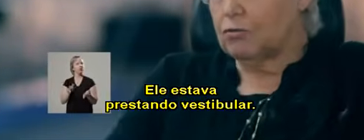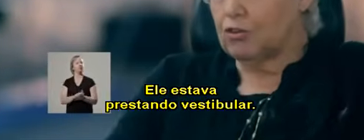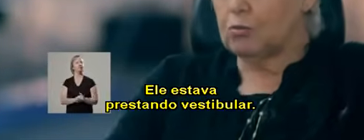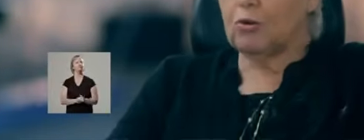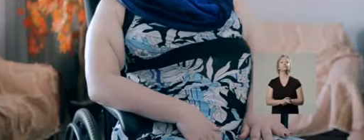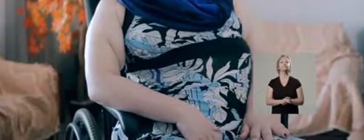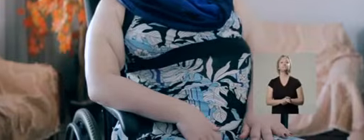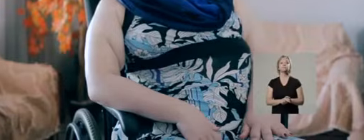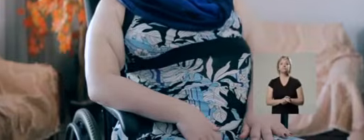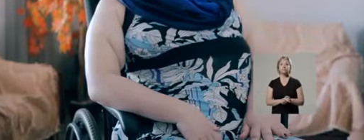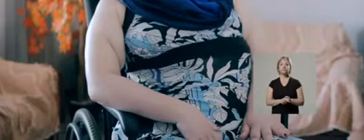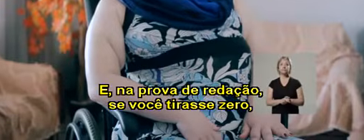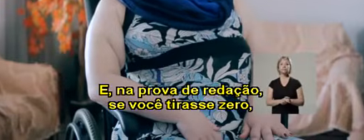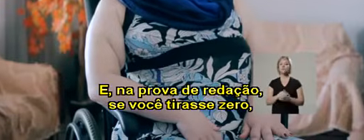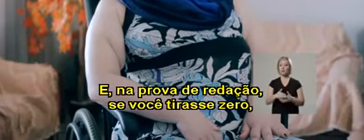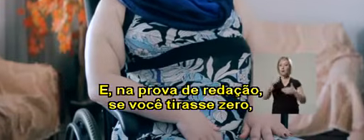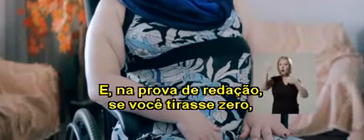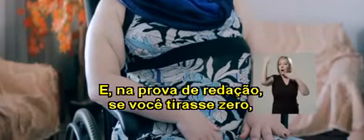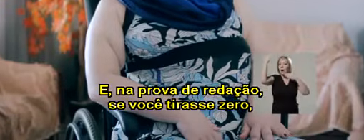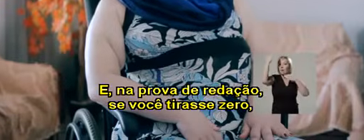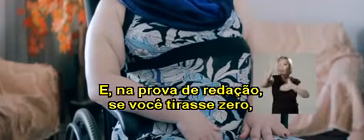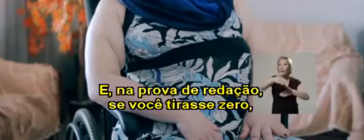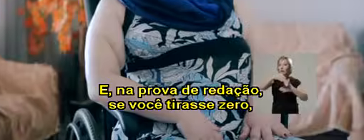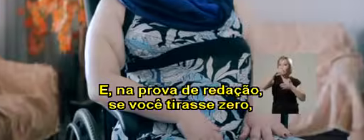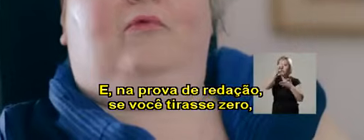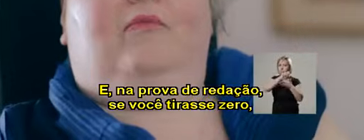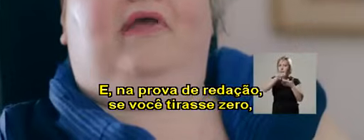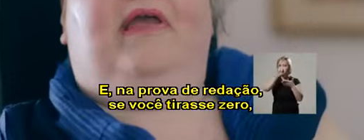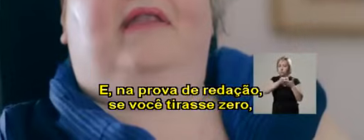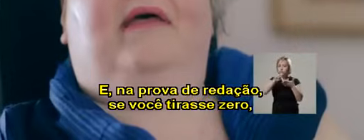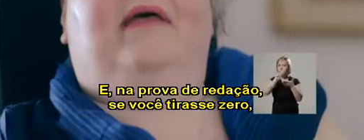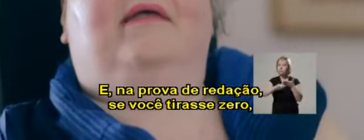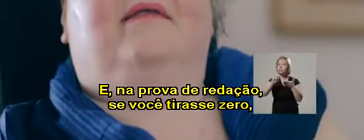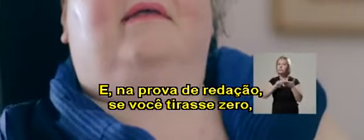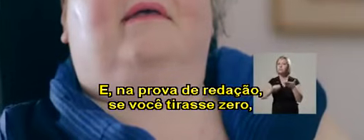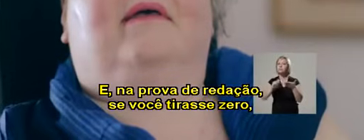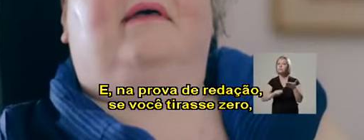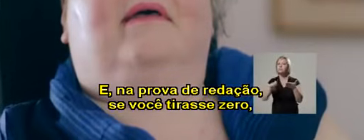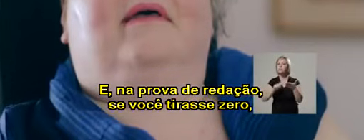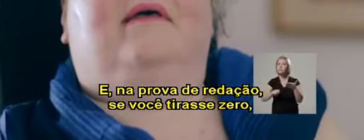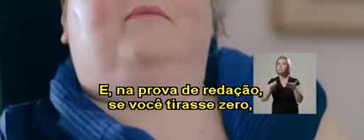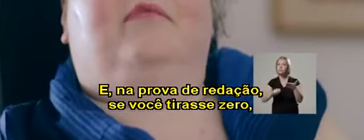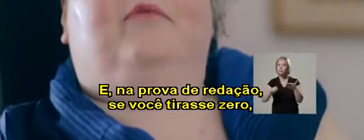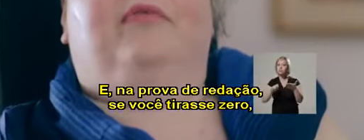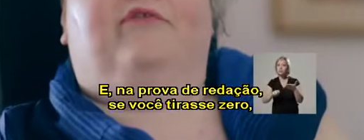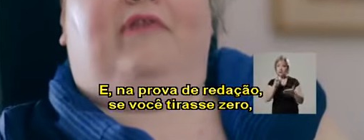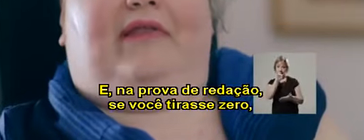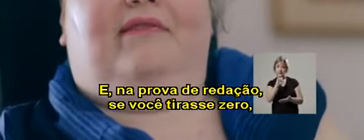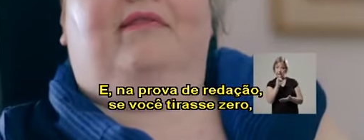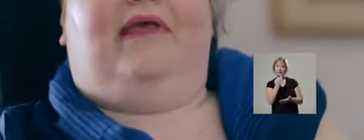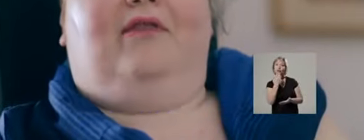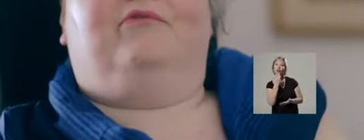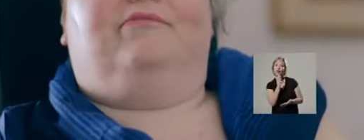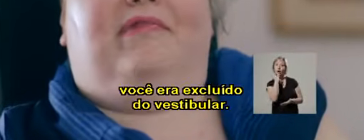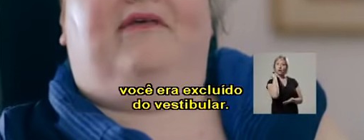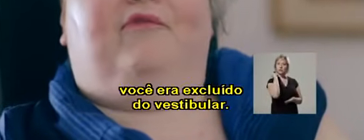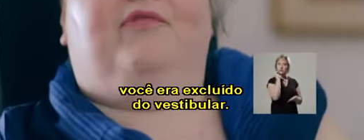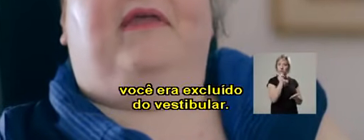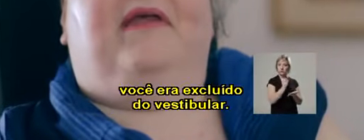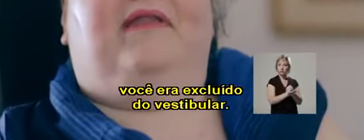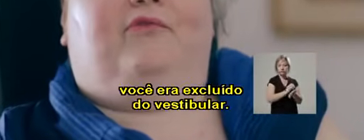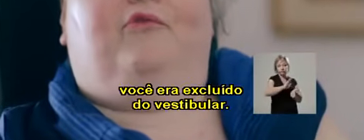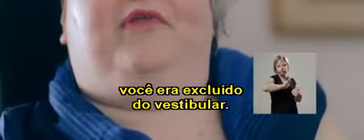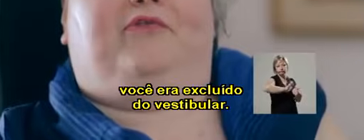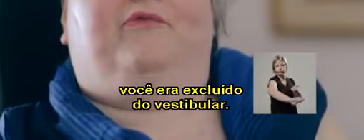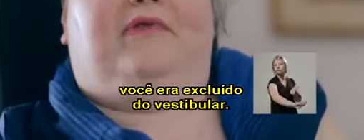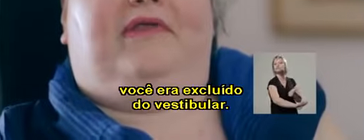Estava prestando vestibular. E a prova de redação era, se você tirasse 0, né,